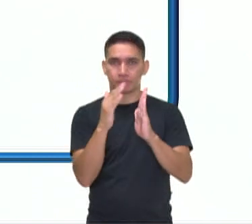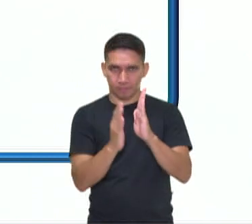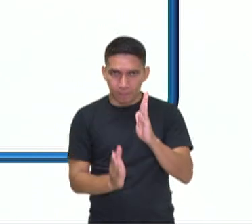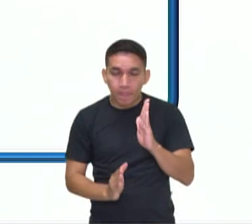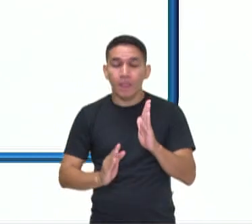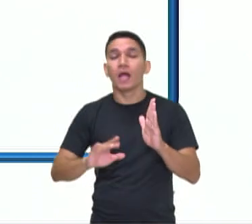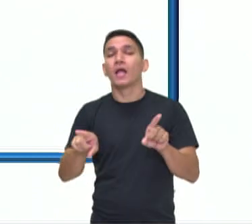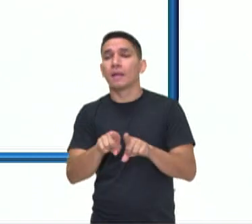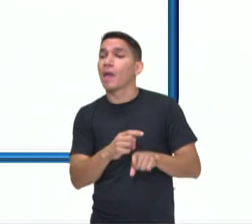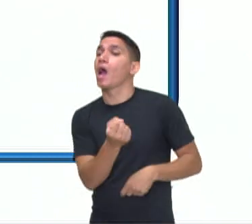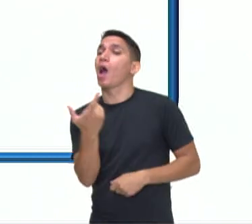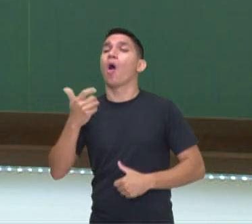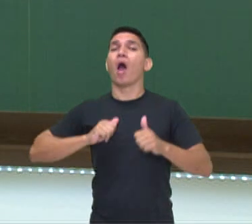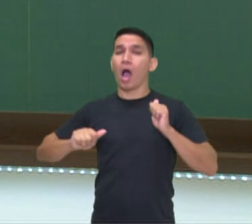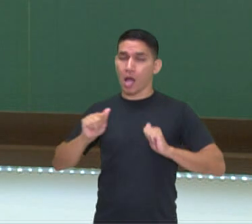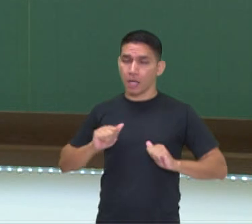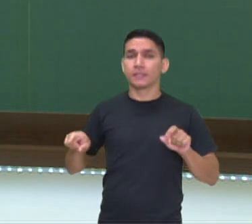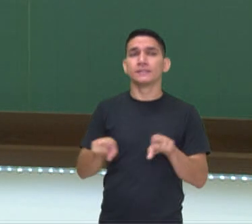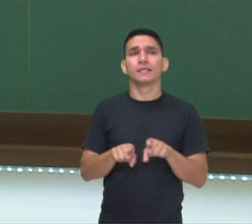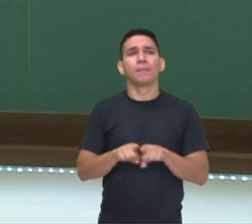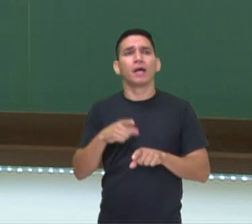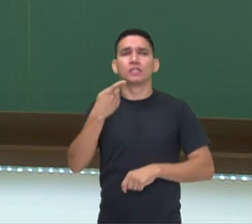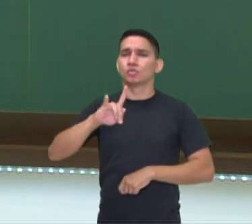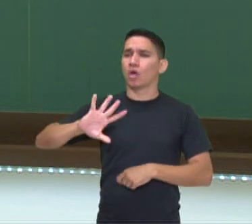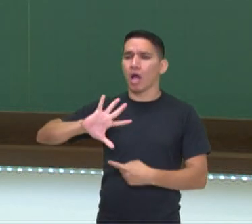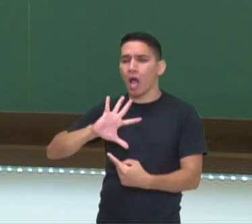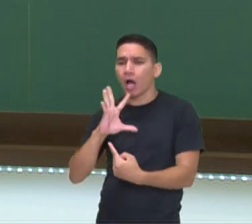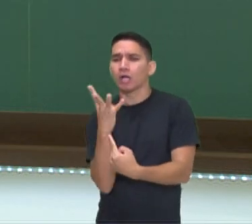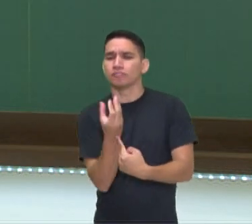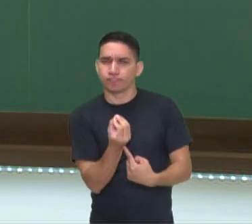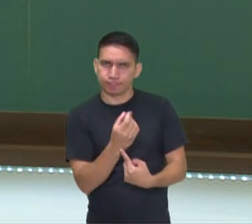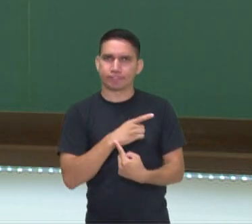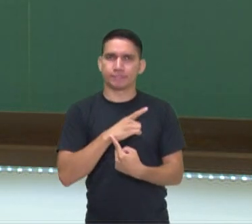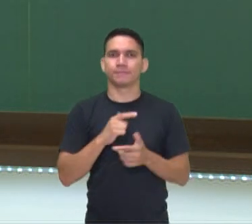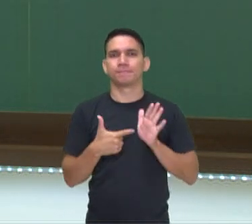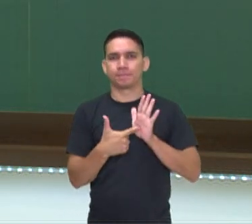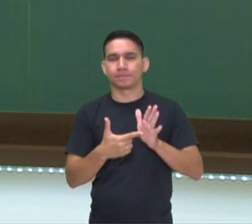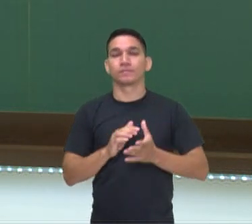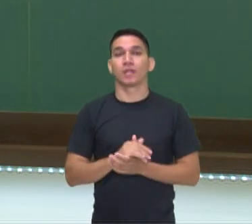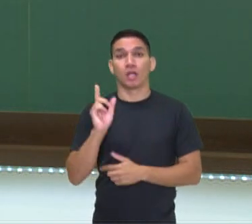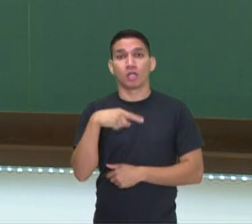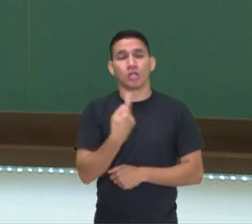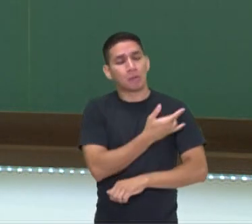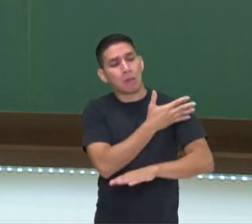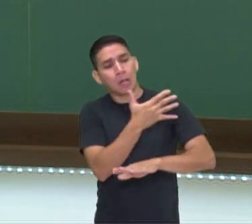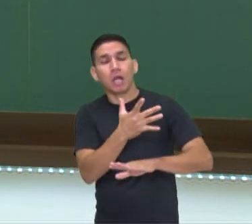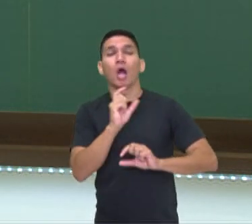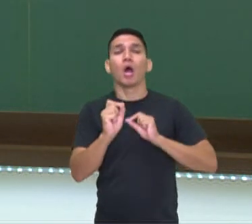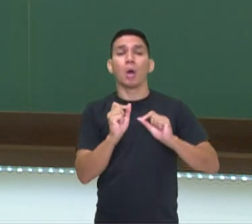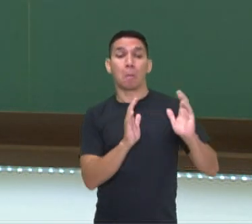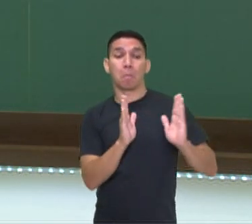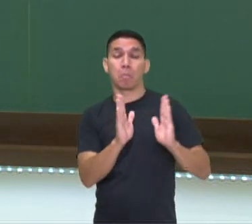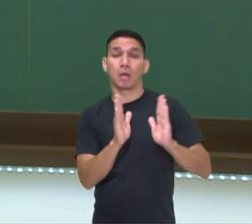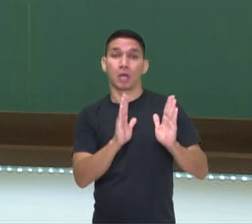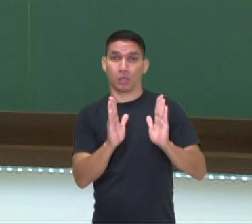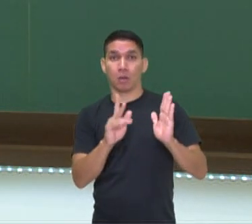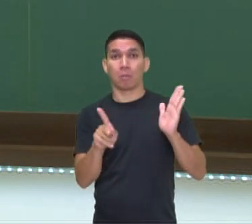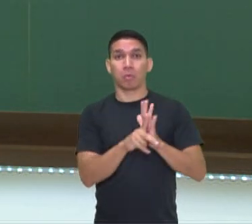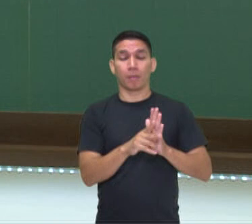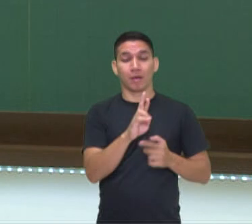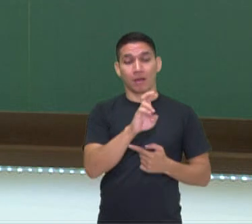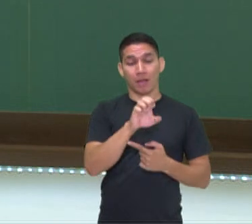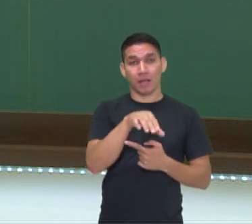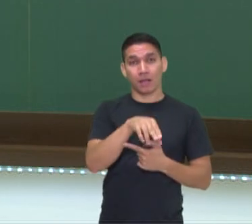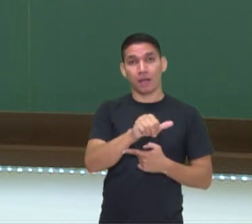e suas obras. O que a gente vai fazer com isso? A gente veio num período do